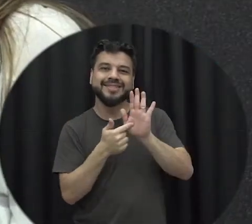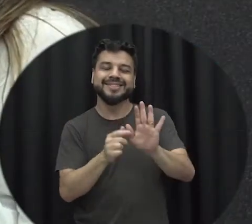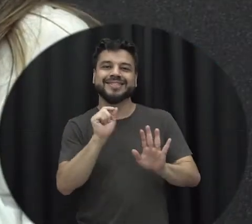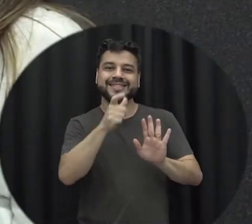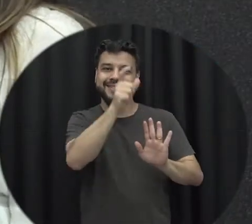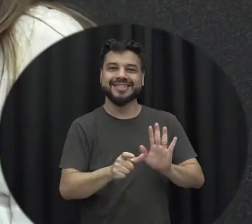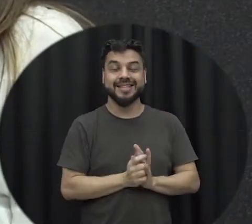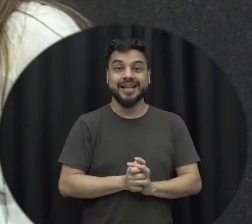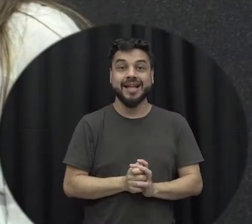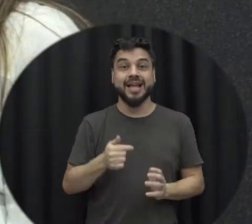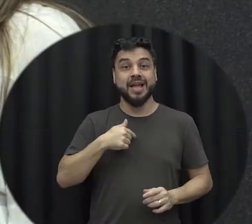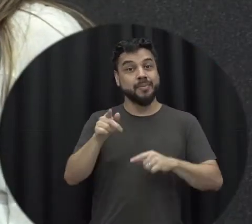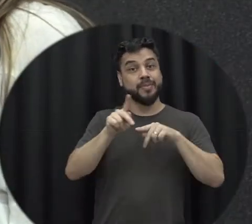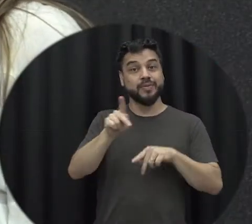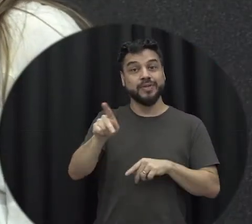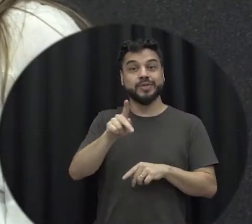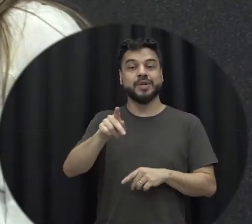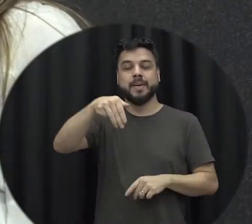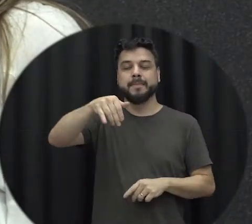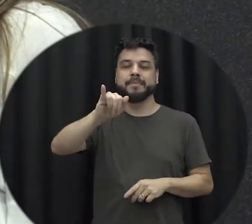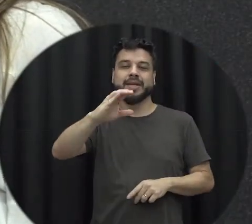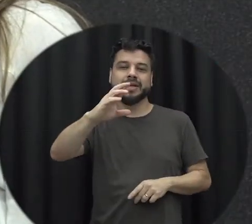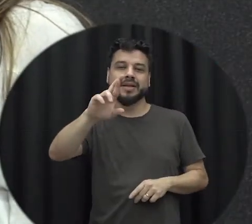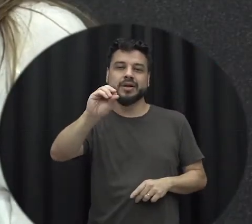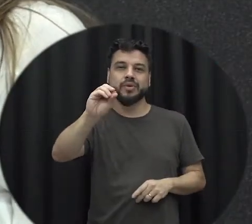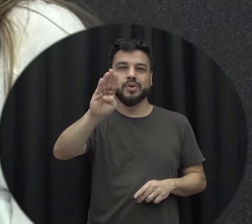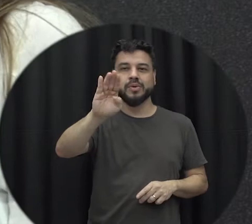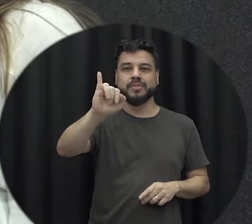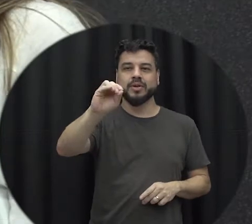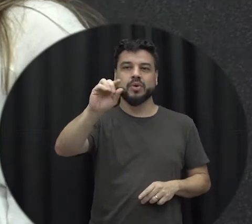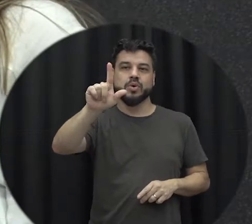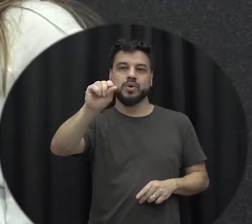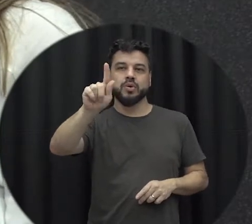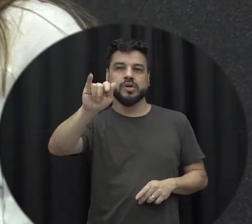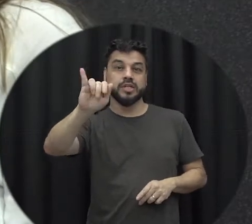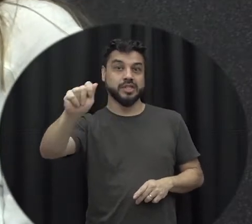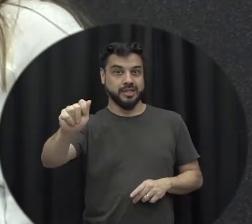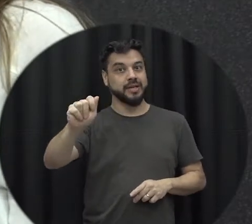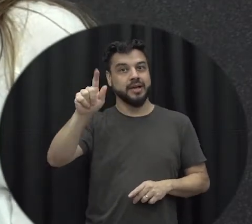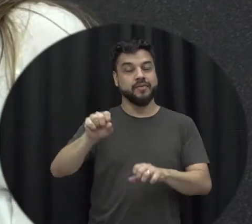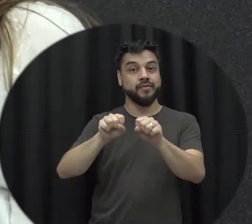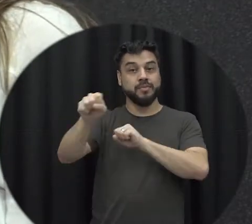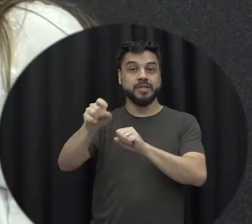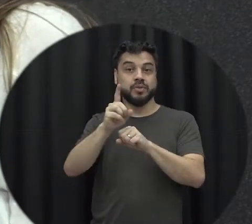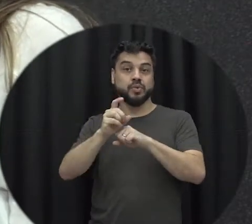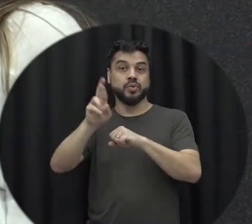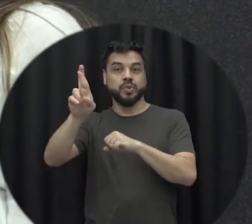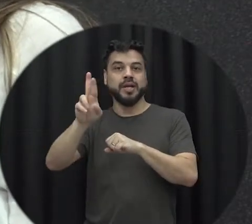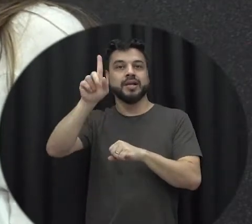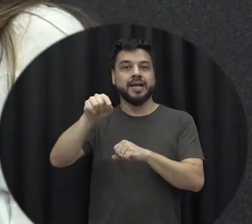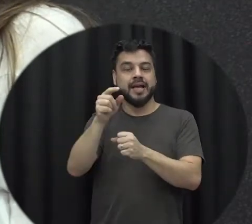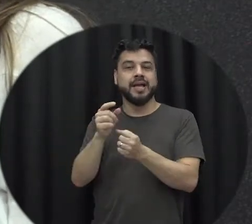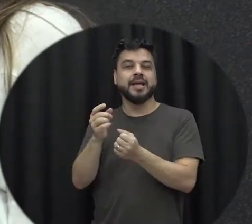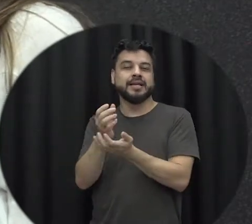eu sou professora de microbiologia, né? Eu sou bióloga, minha formação, meu doutorado é em